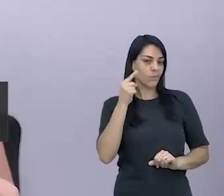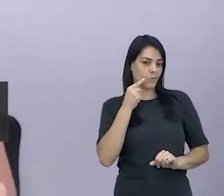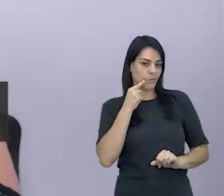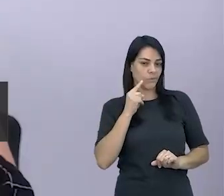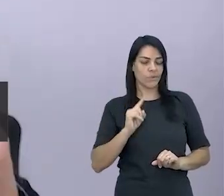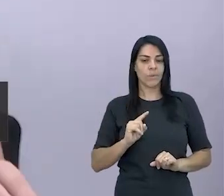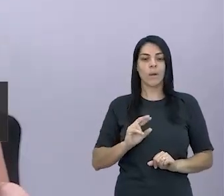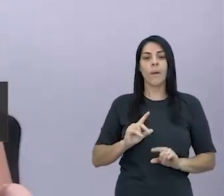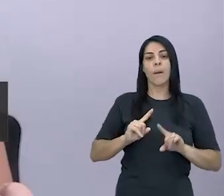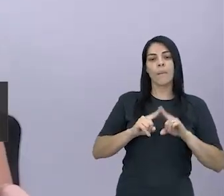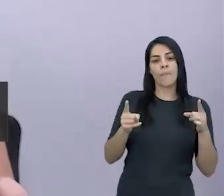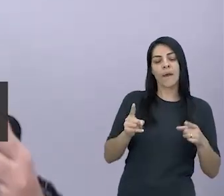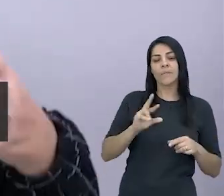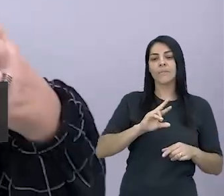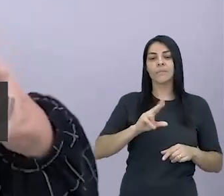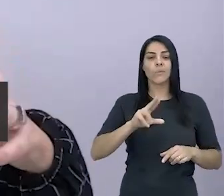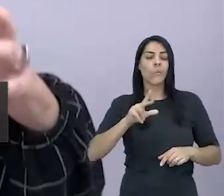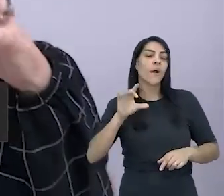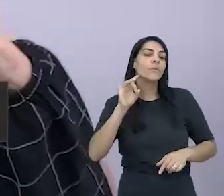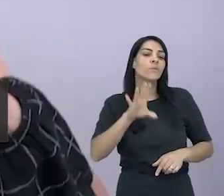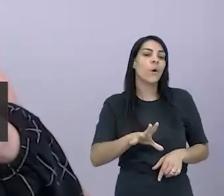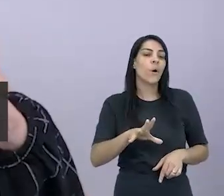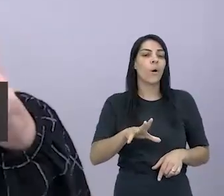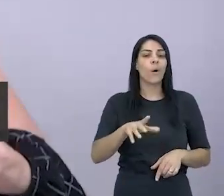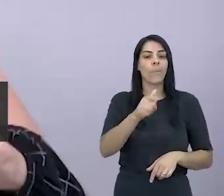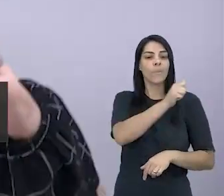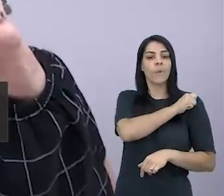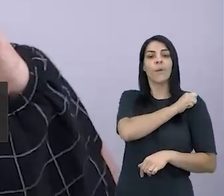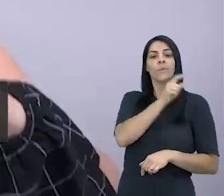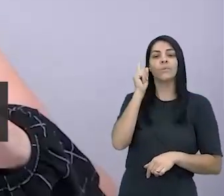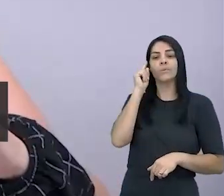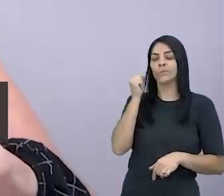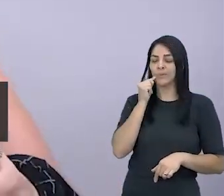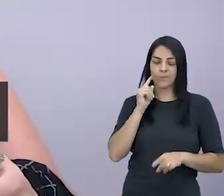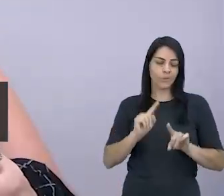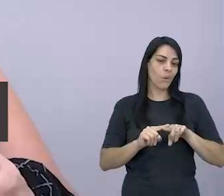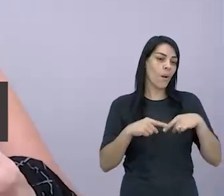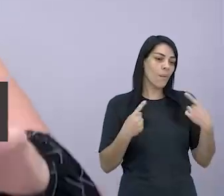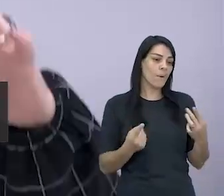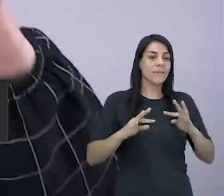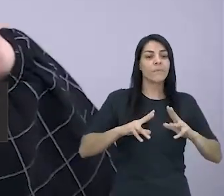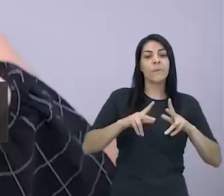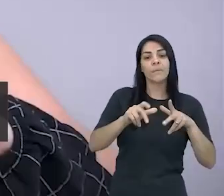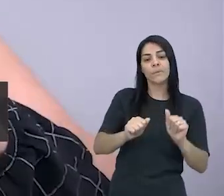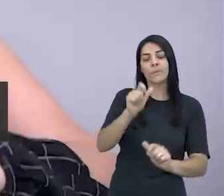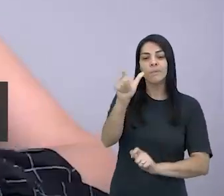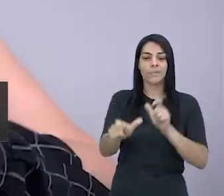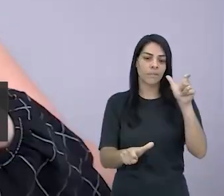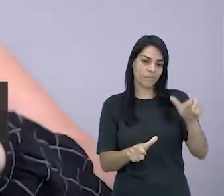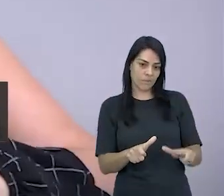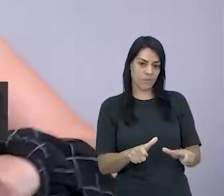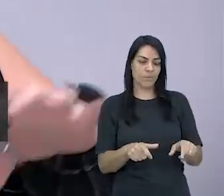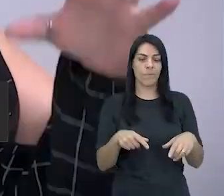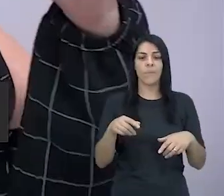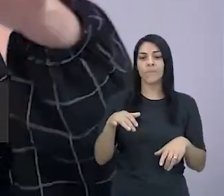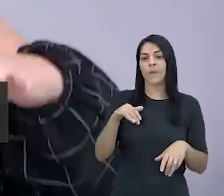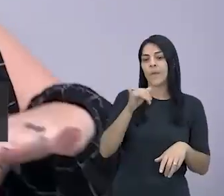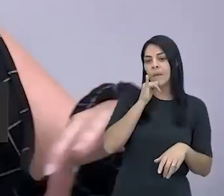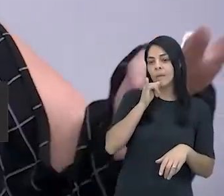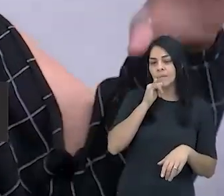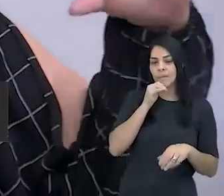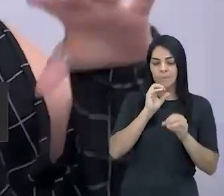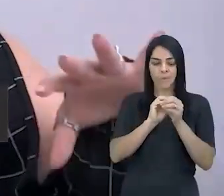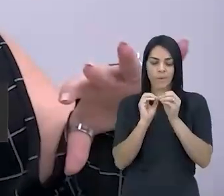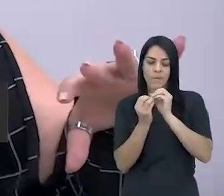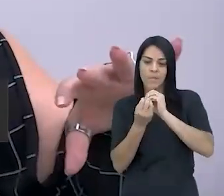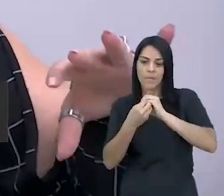ele, para os outros também. Porque eu vendo uma imagem de uma célula, por exemplo, é muito mais fácil eu entender do que eu ficar só